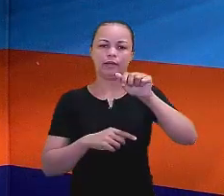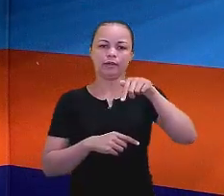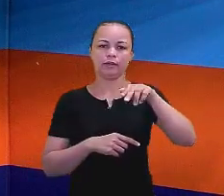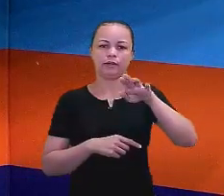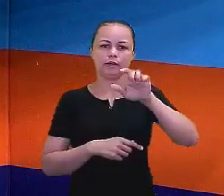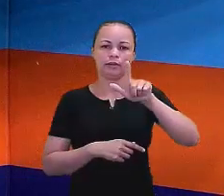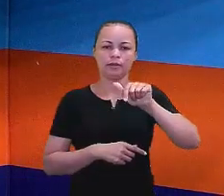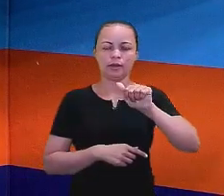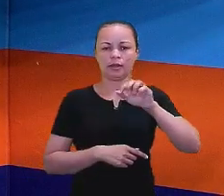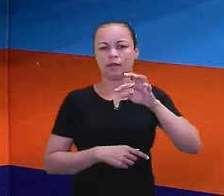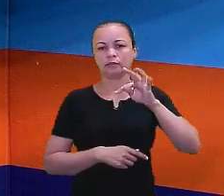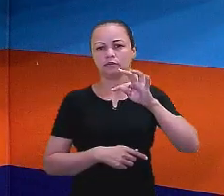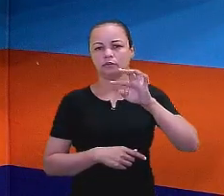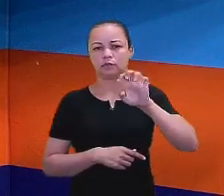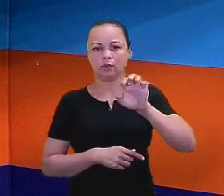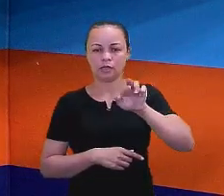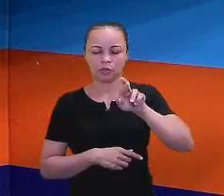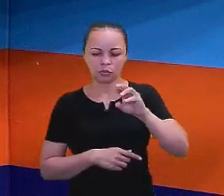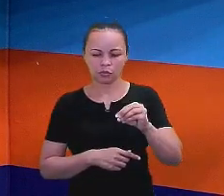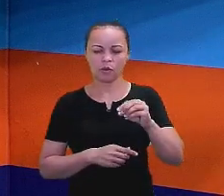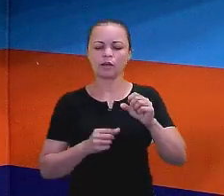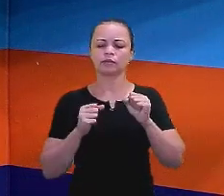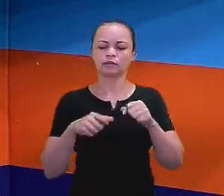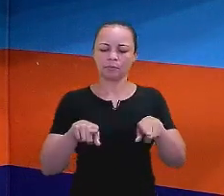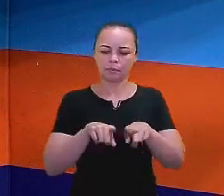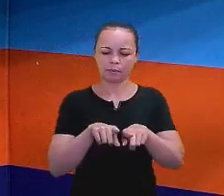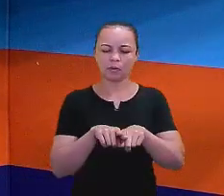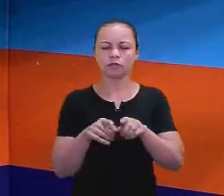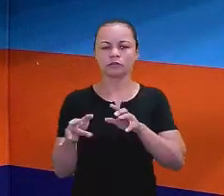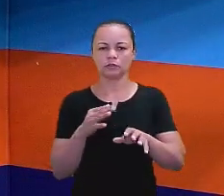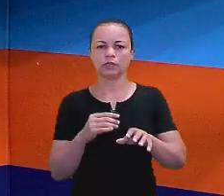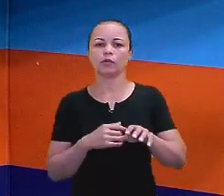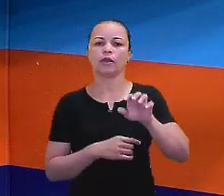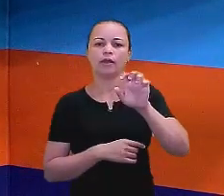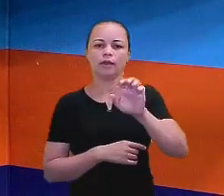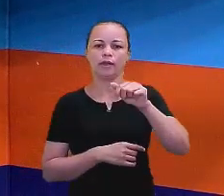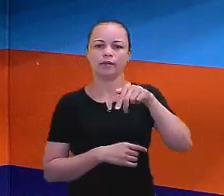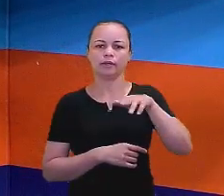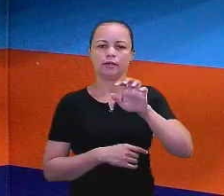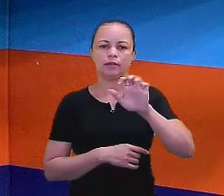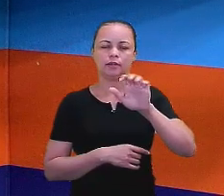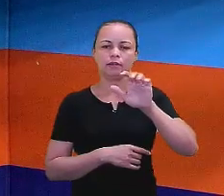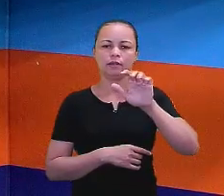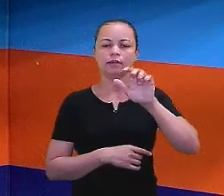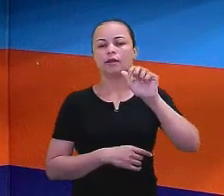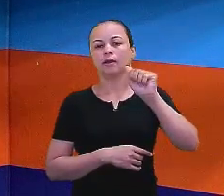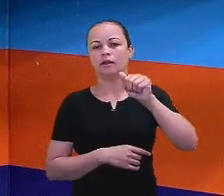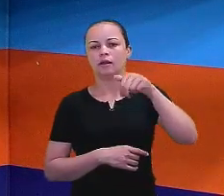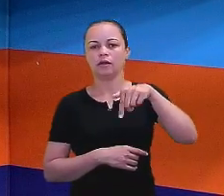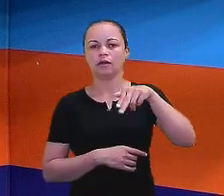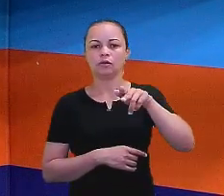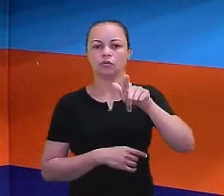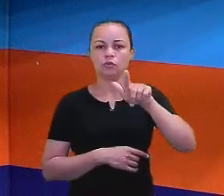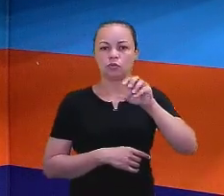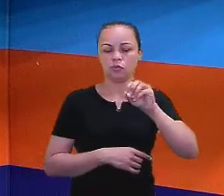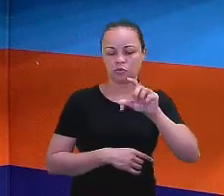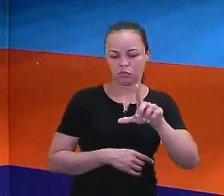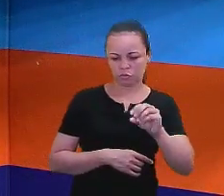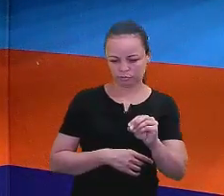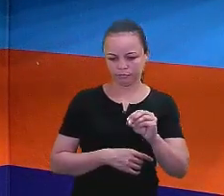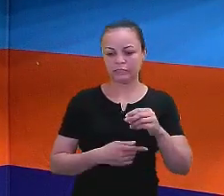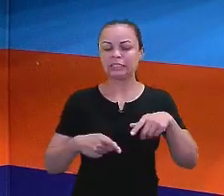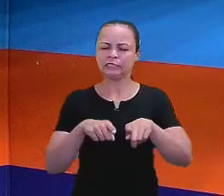equiângulo. Por que equiângulo? Porque ele possui os três ângulos iguais, tá? E